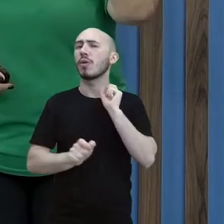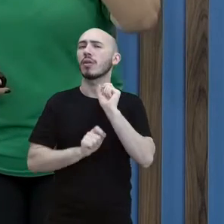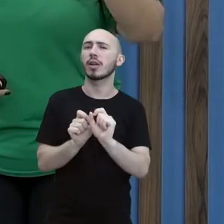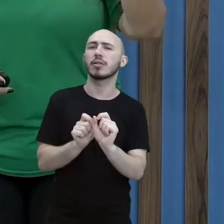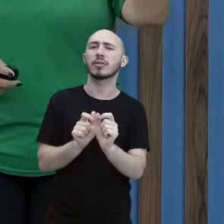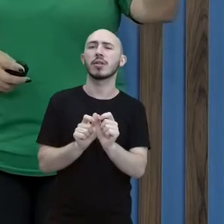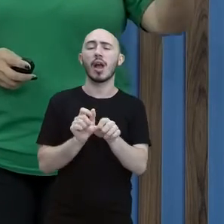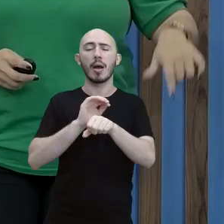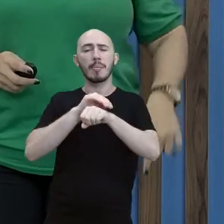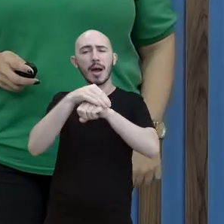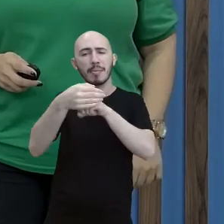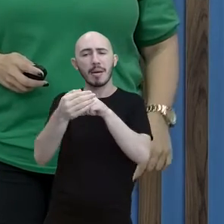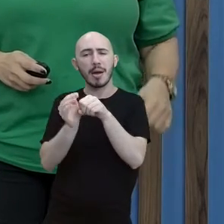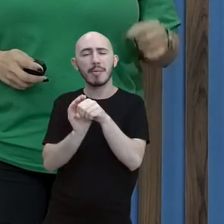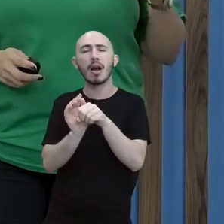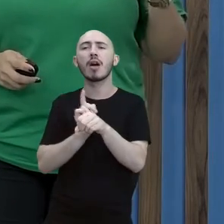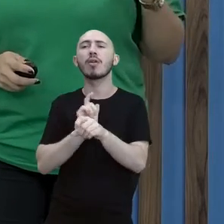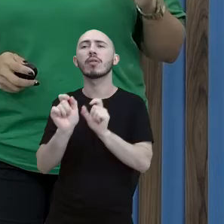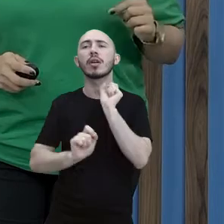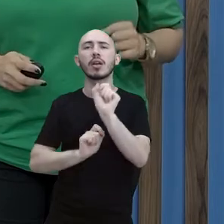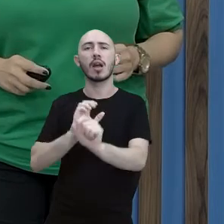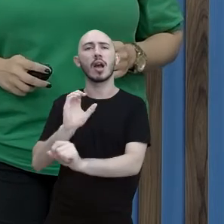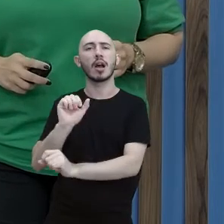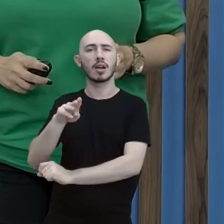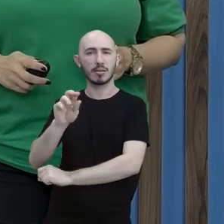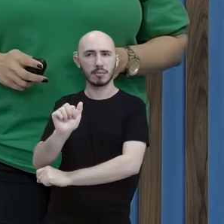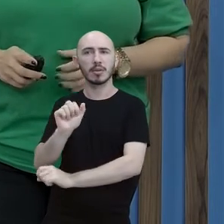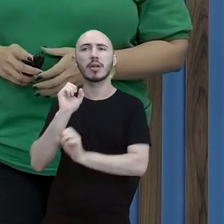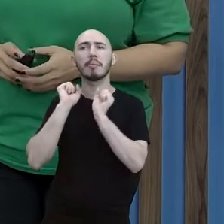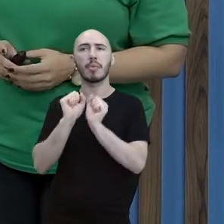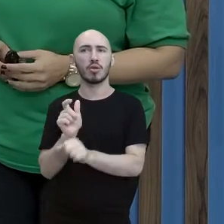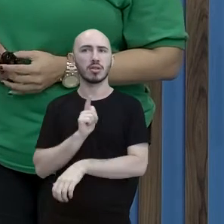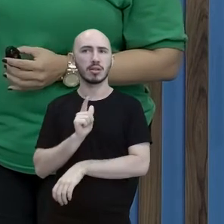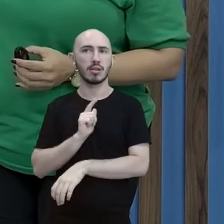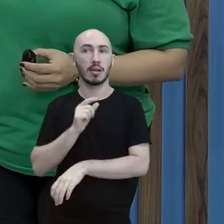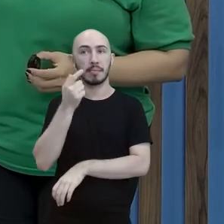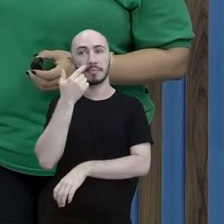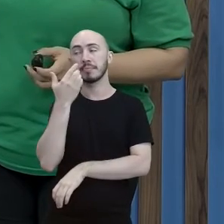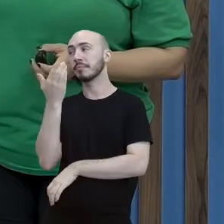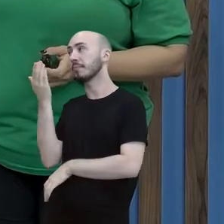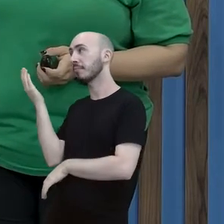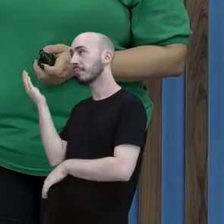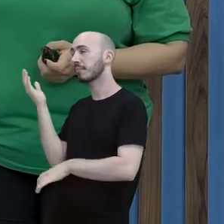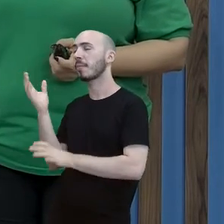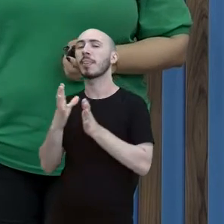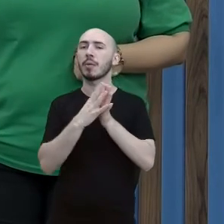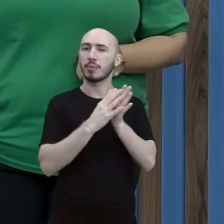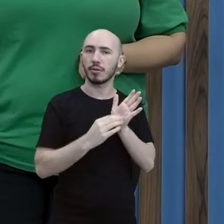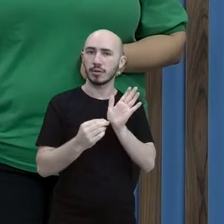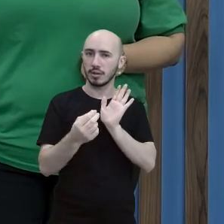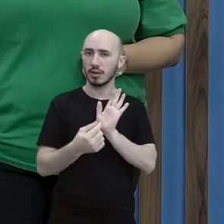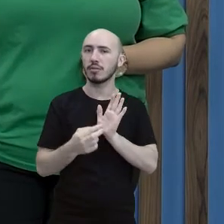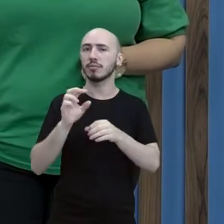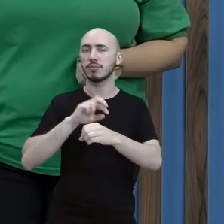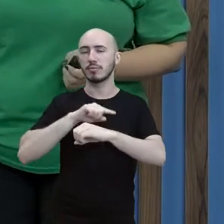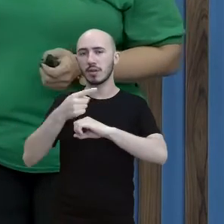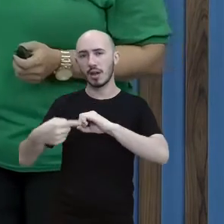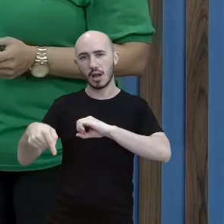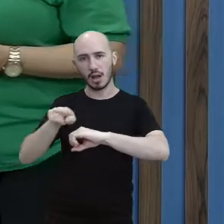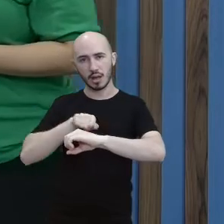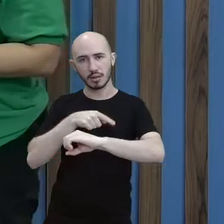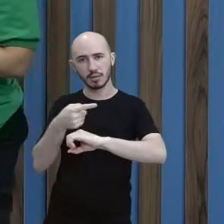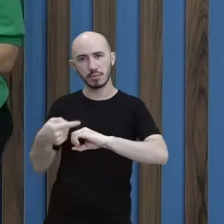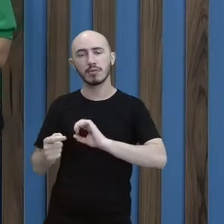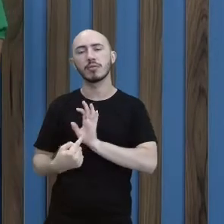cada camada dessa poderia comportar. Então, no modelo aqui de Rutherford Bohr,